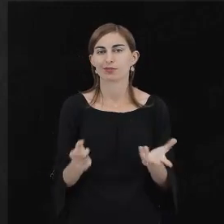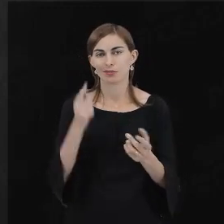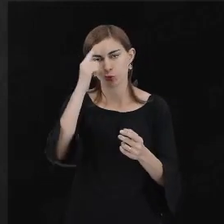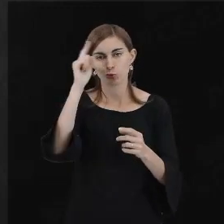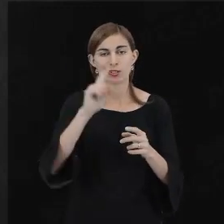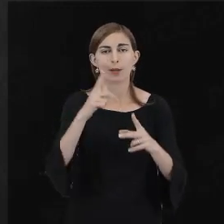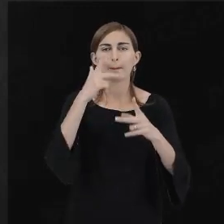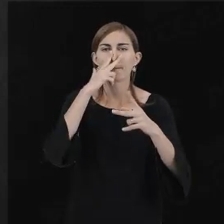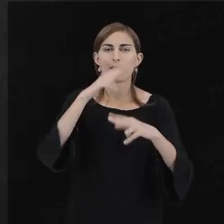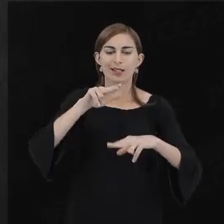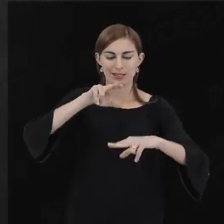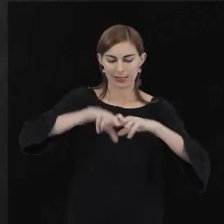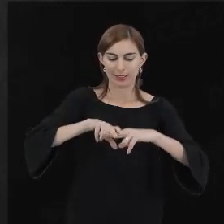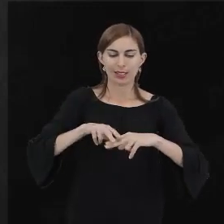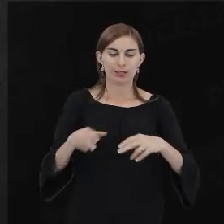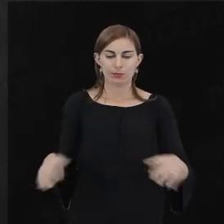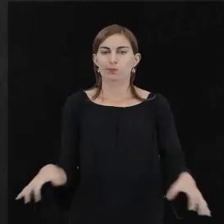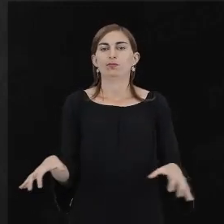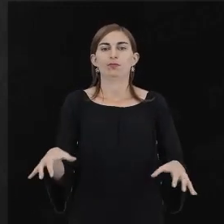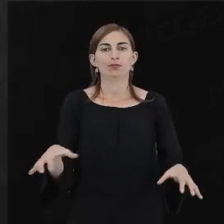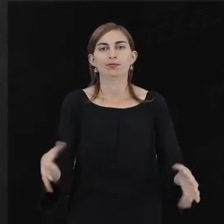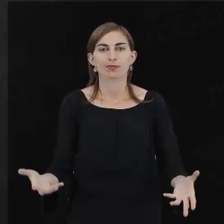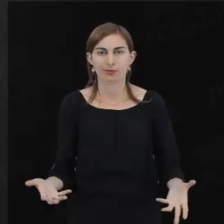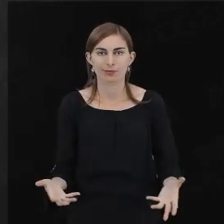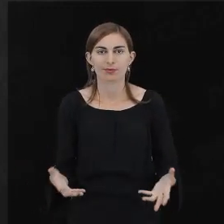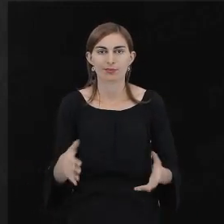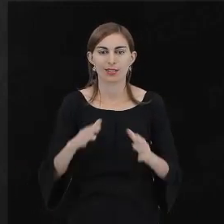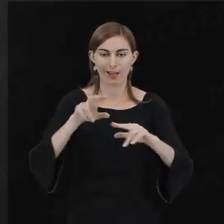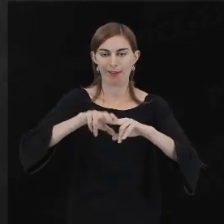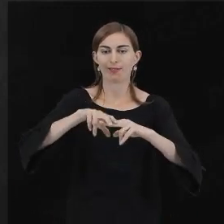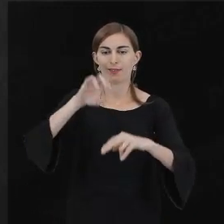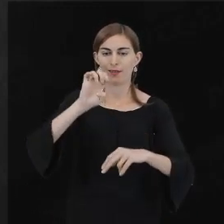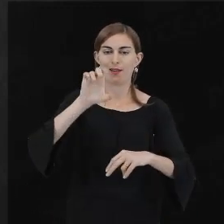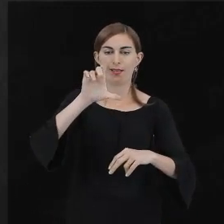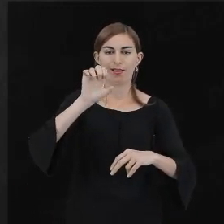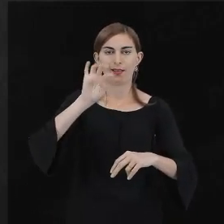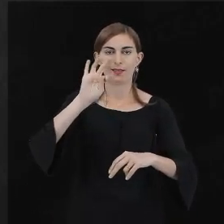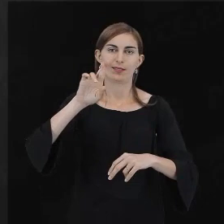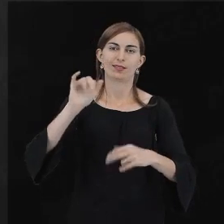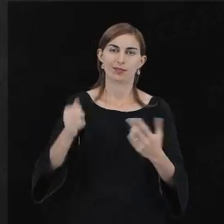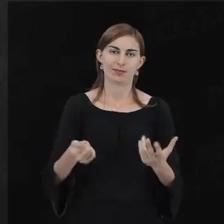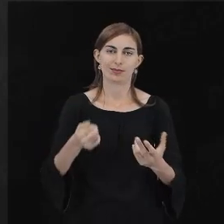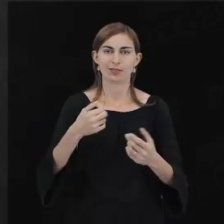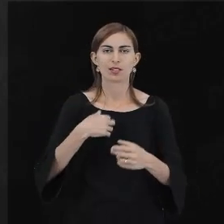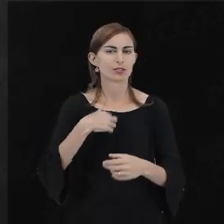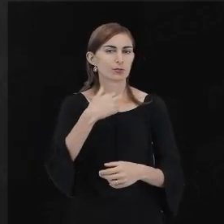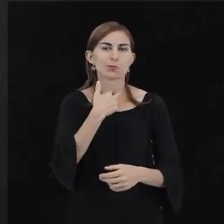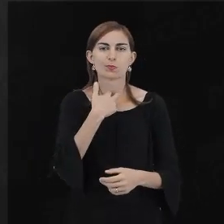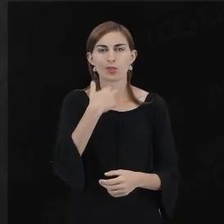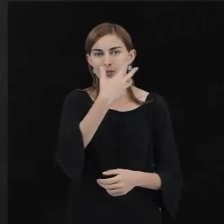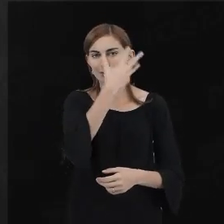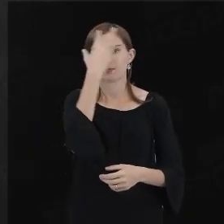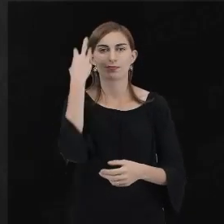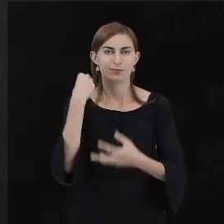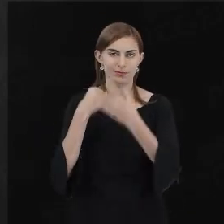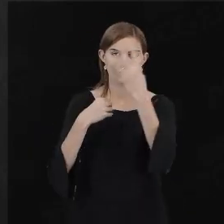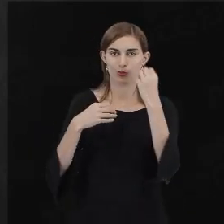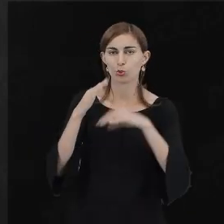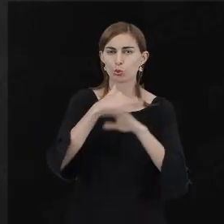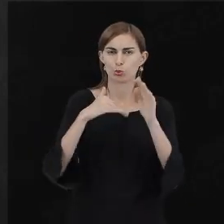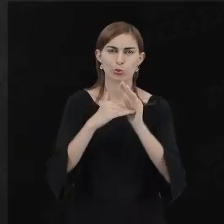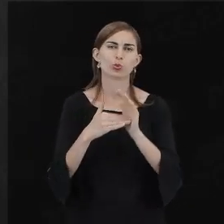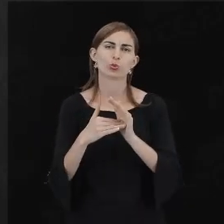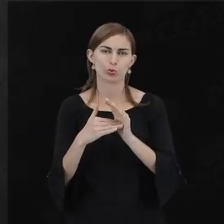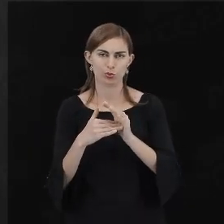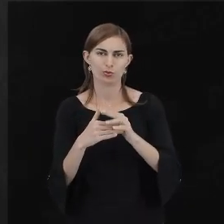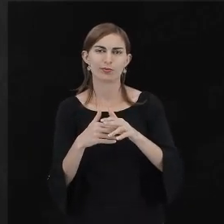morrer. Né? Então, não podemos esquecer que todas essas prescrições curriculares, as prescrições